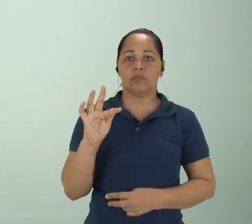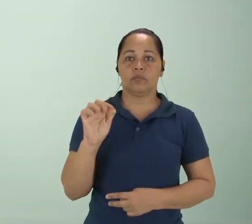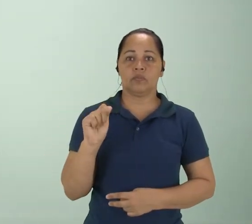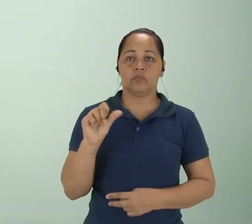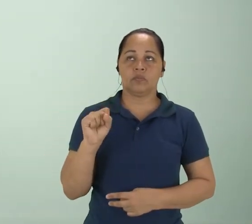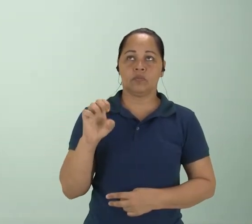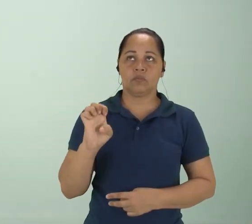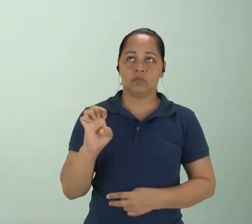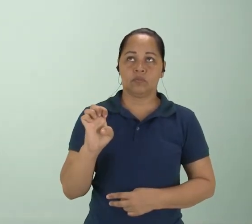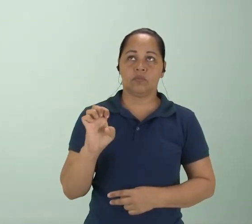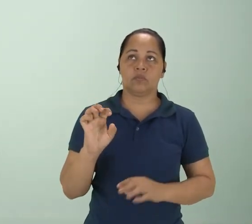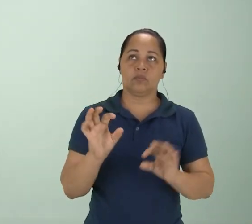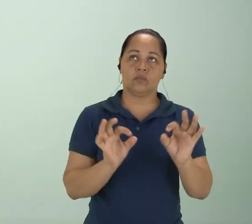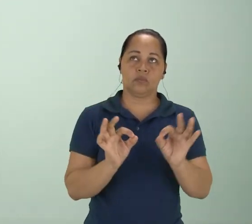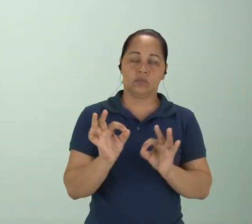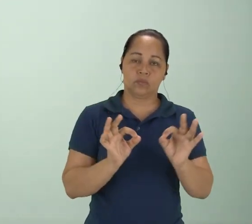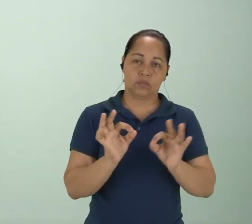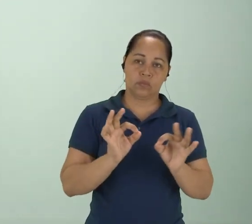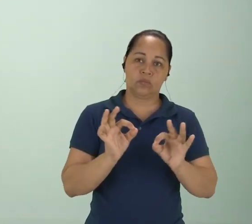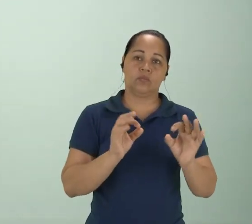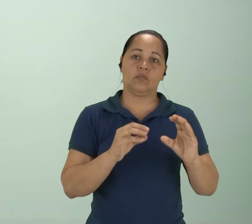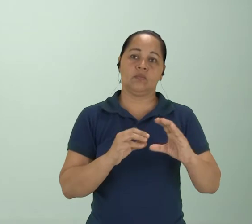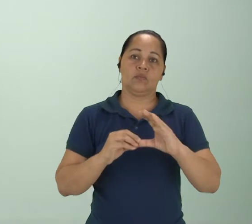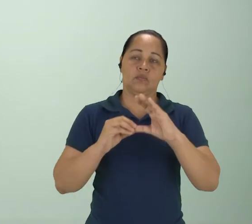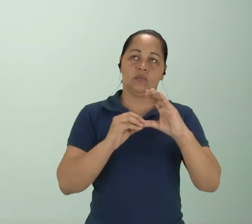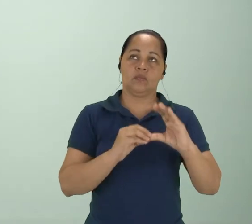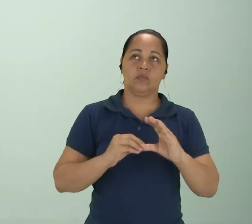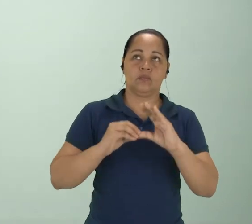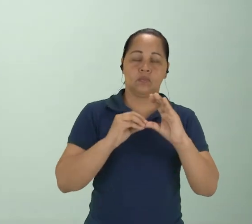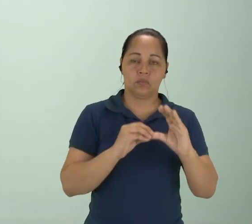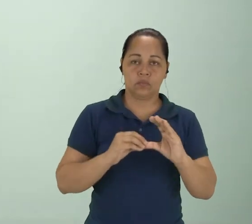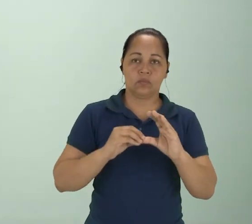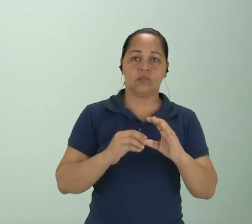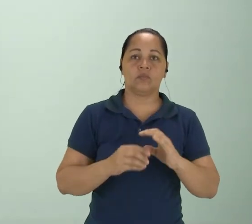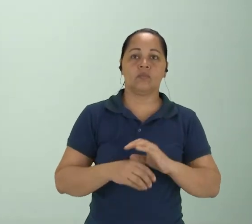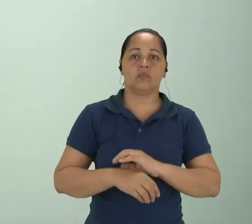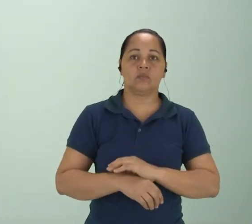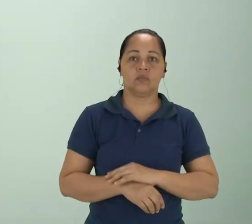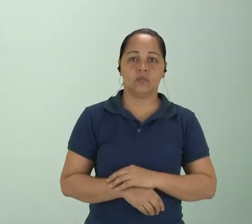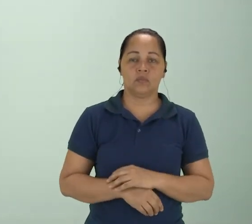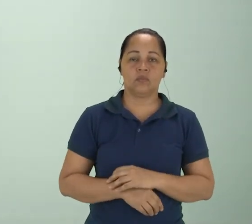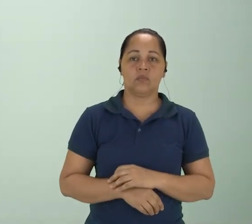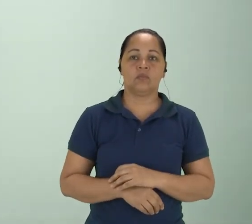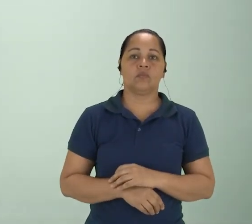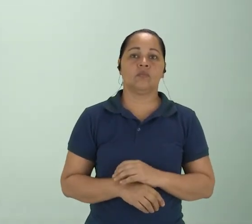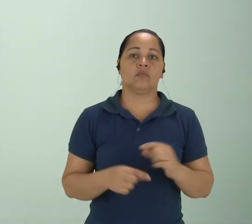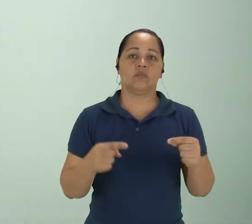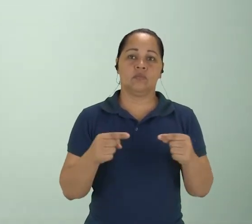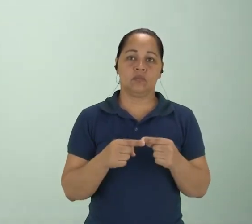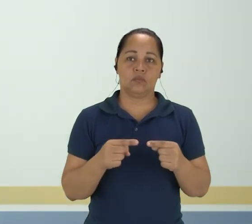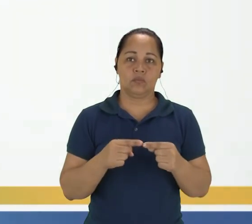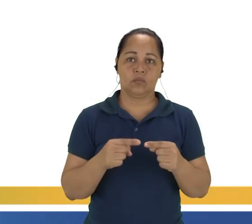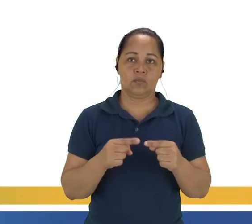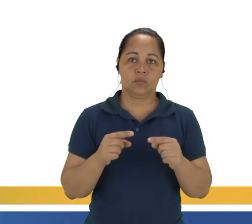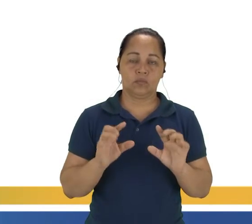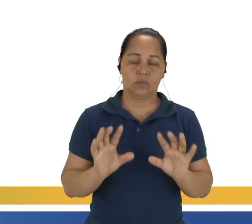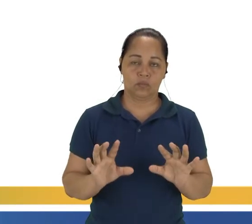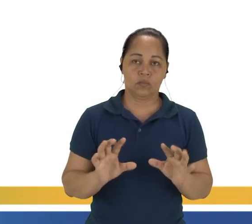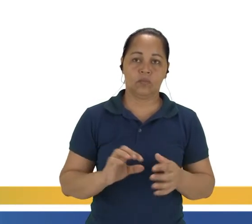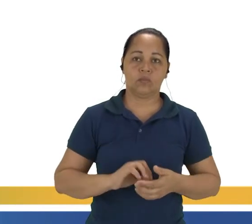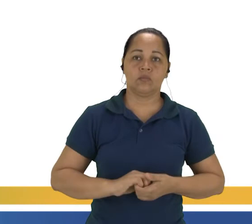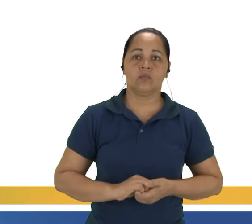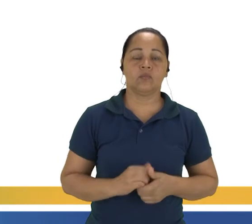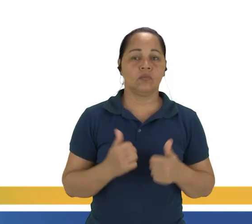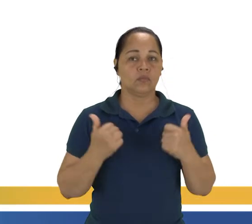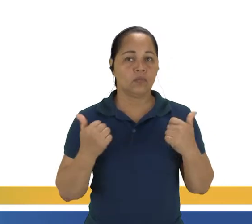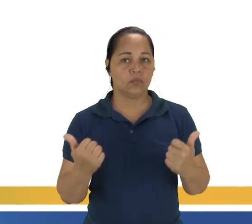característica das células dos cromossomos e das organelas associadas nessa configuração.